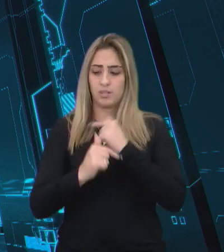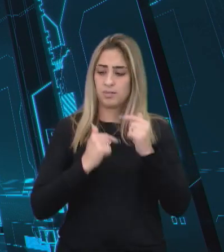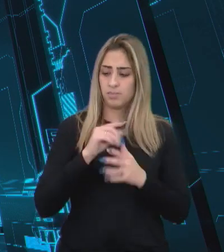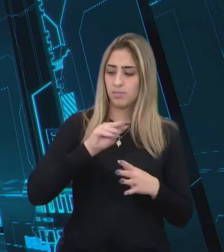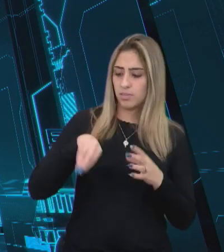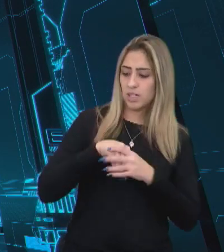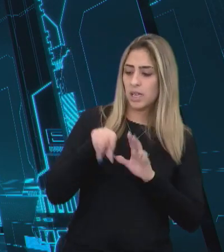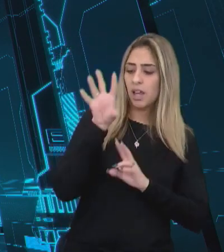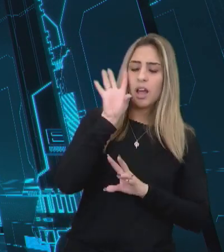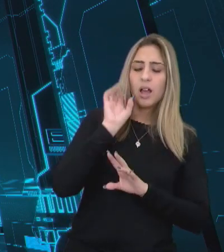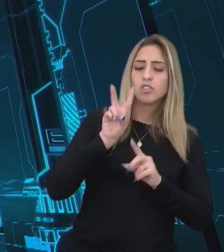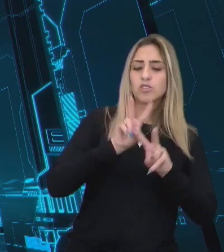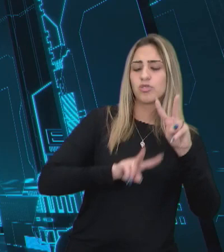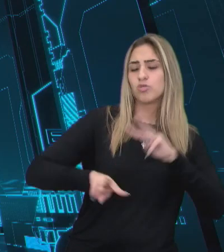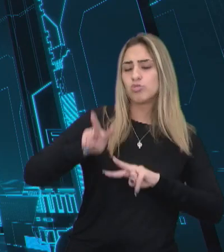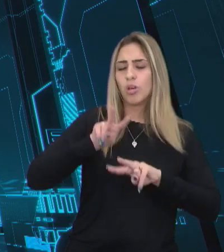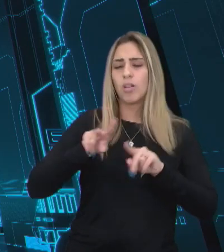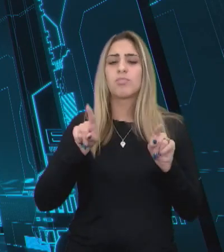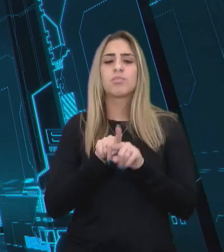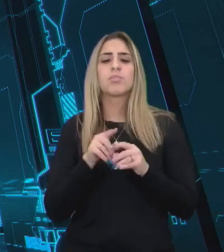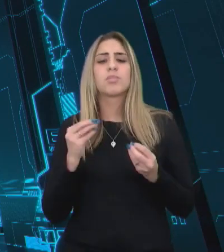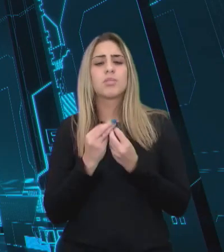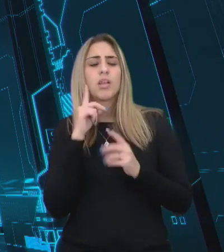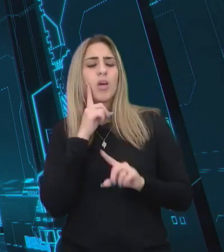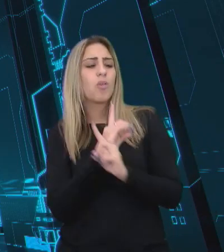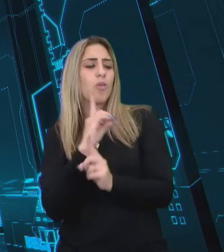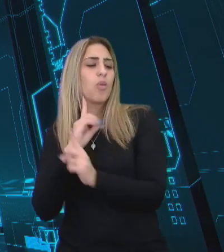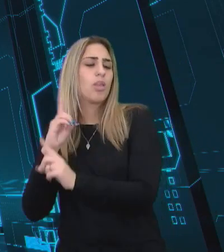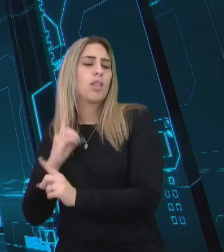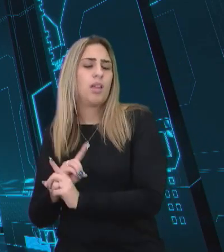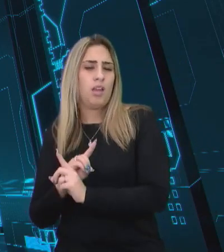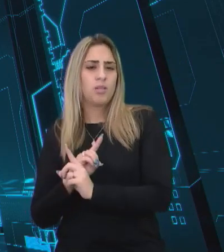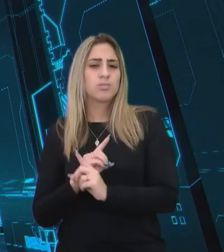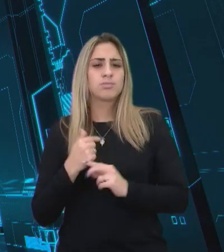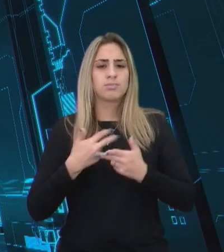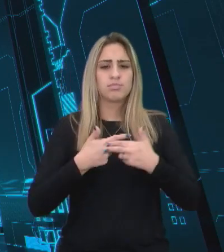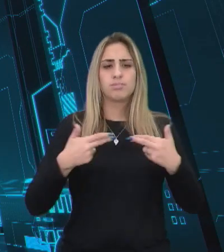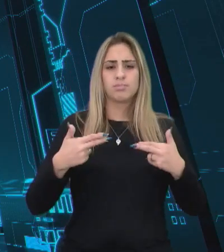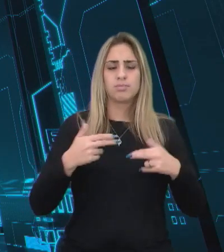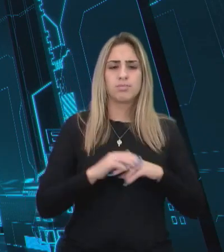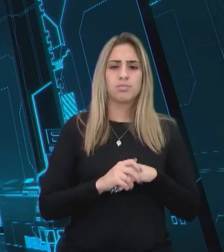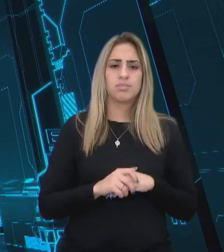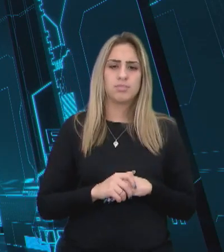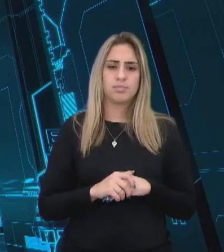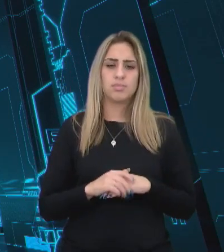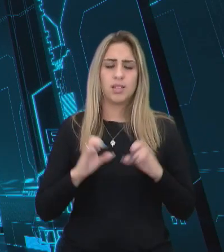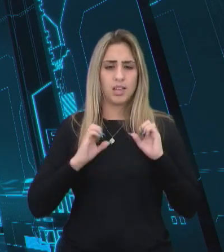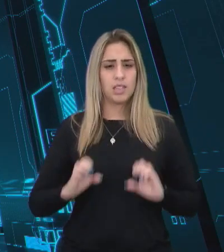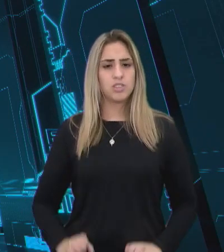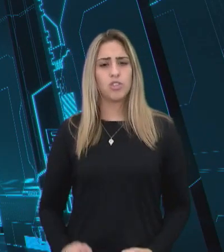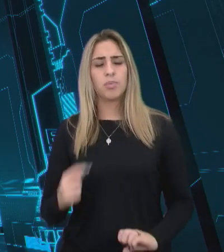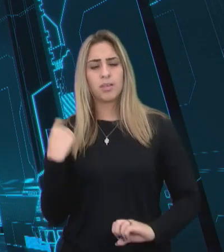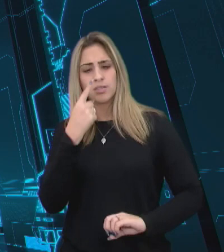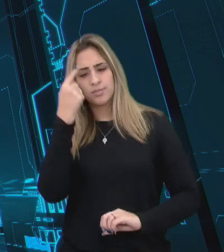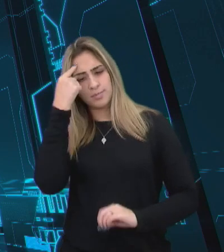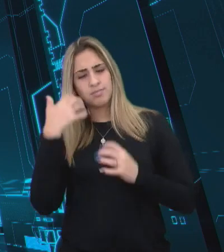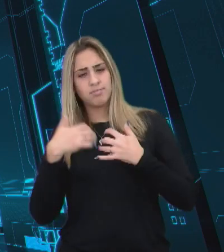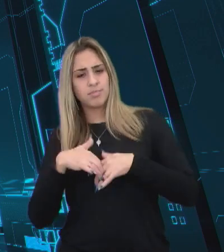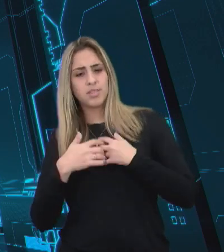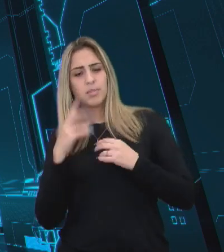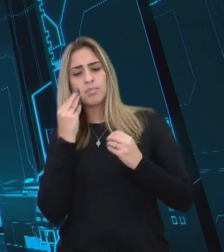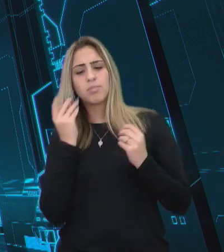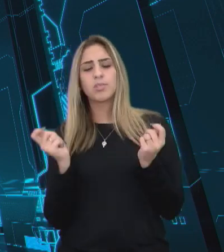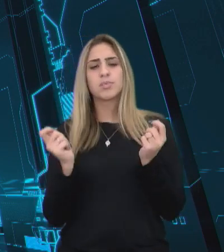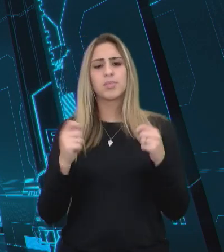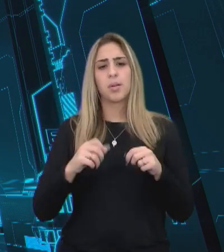do audiovisual, alguns desafios que são encontrados e que são importantes também esse debate ético, né? Para a gente repensar, pensar aí nas